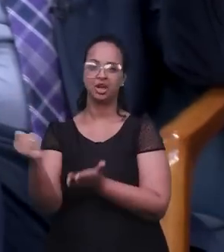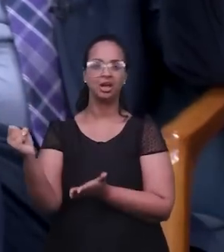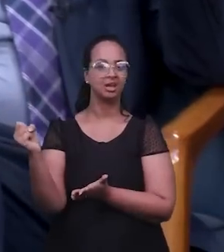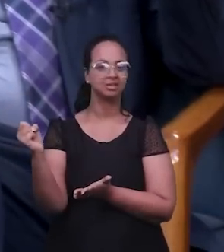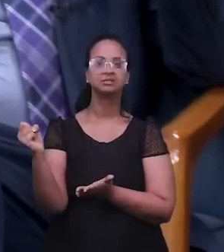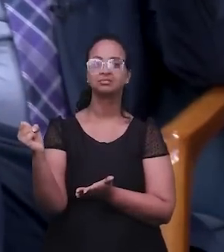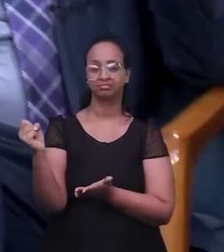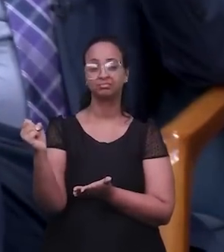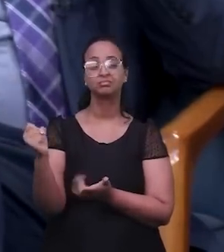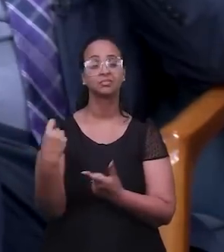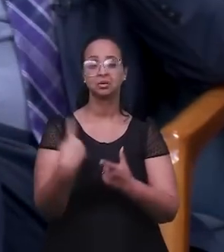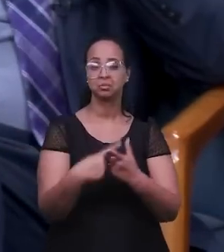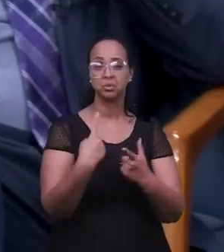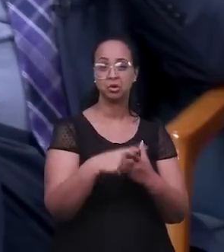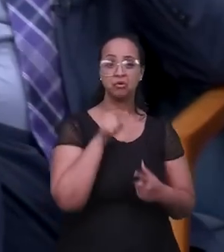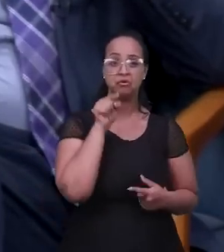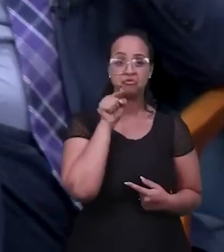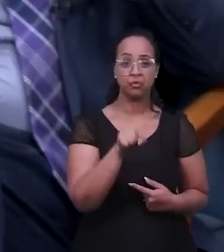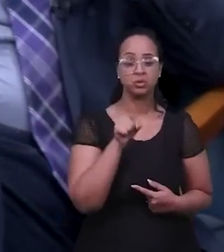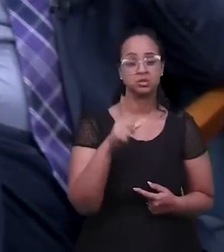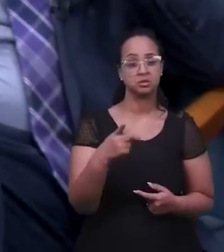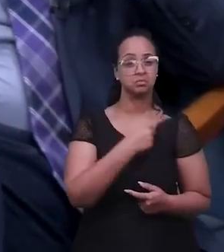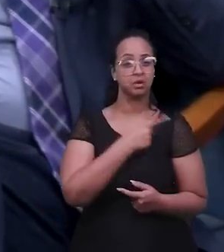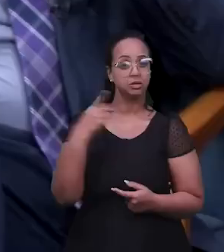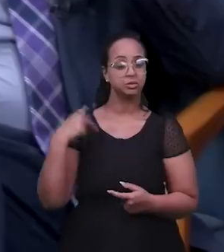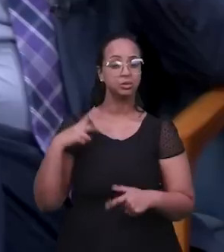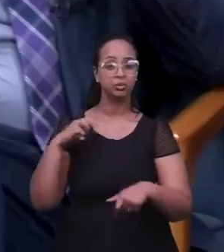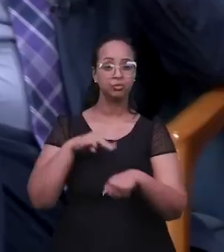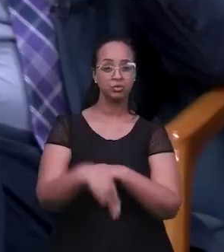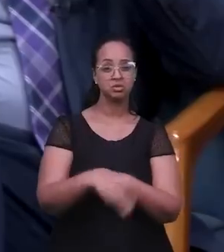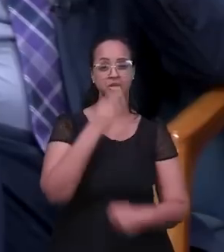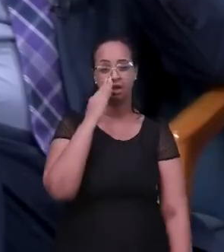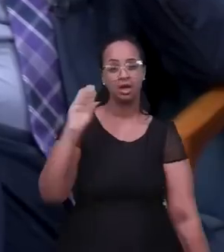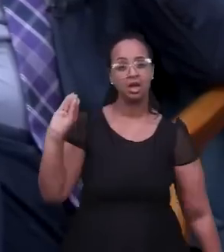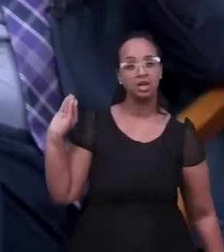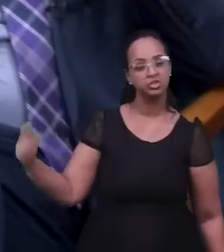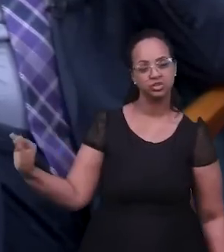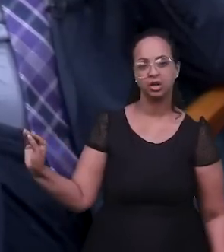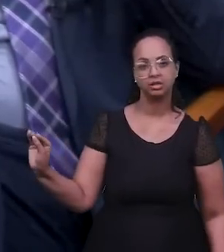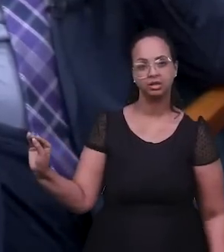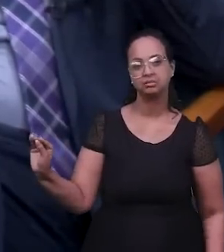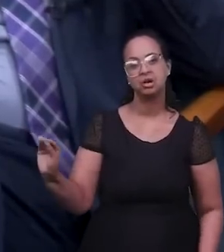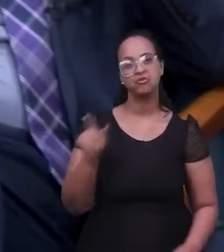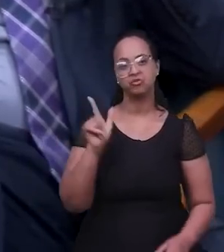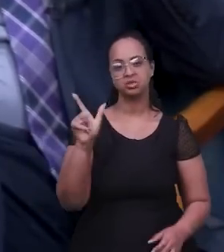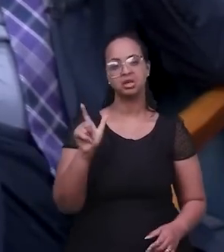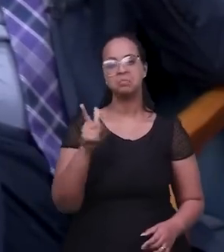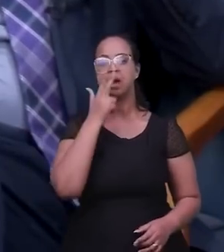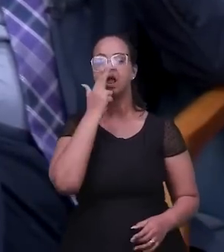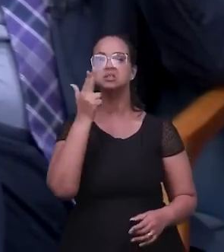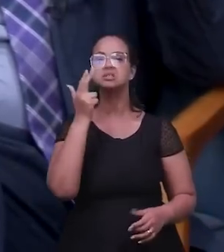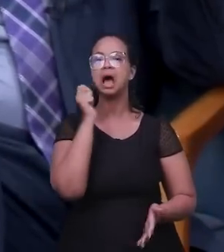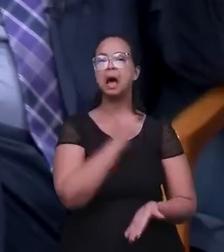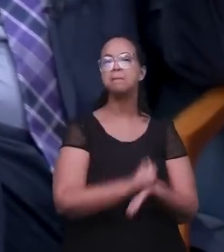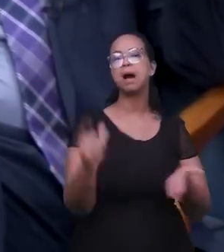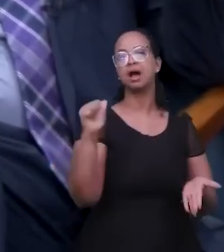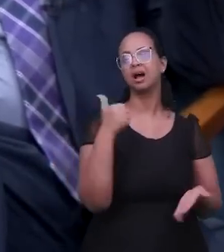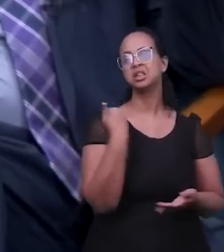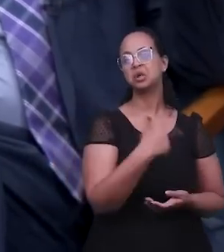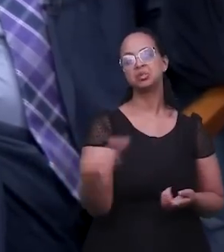céus. Então, o seu ministério, se você nega isso, você não